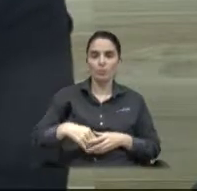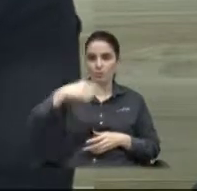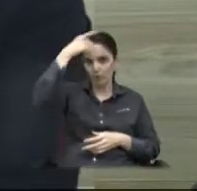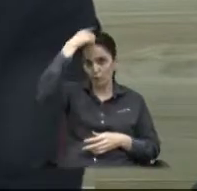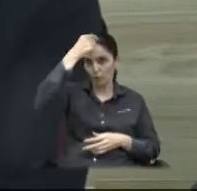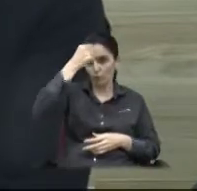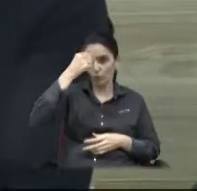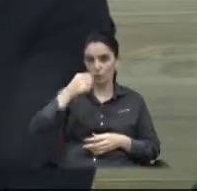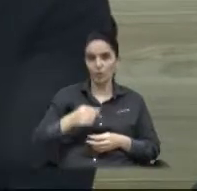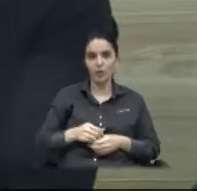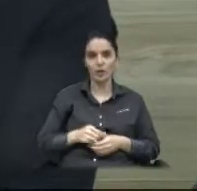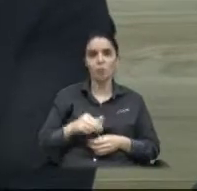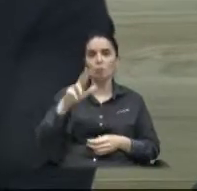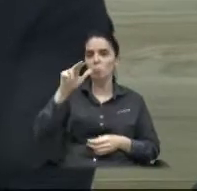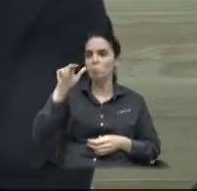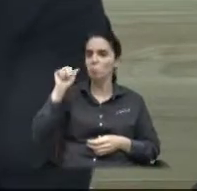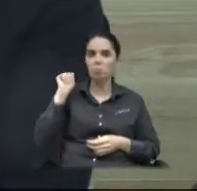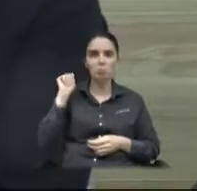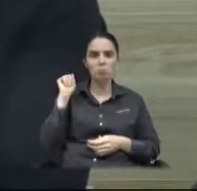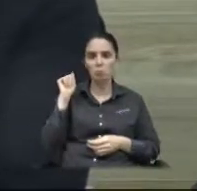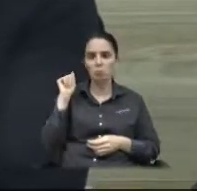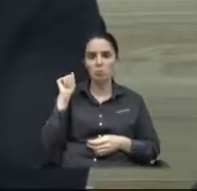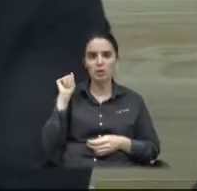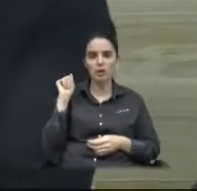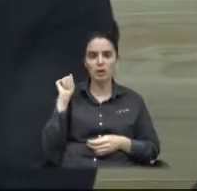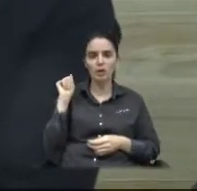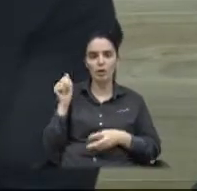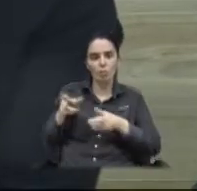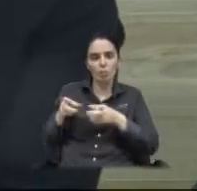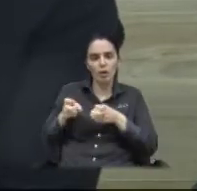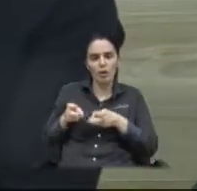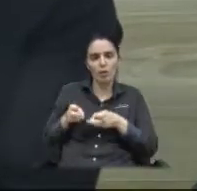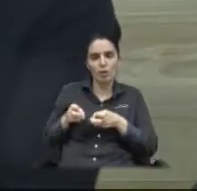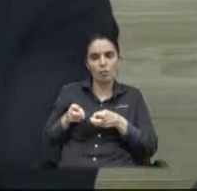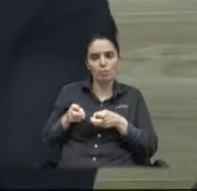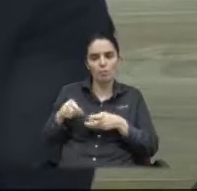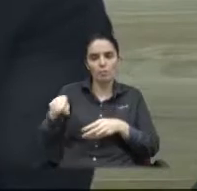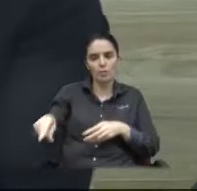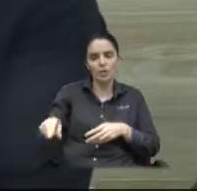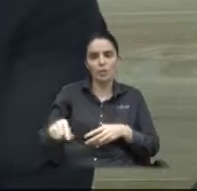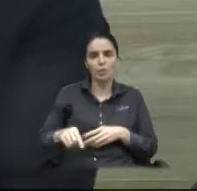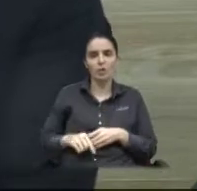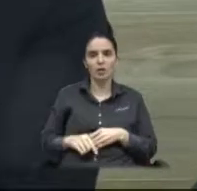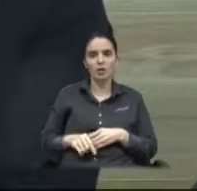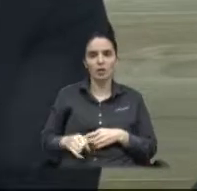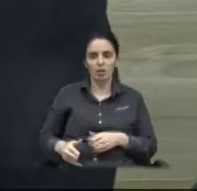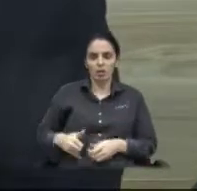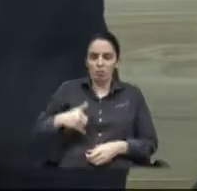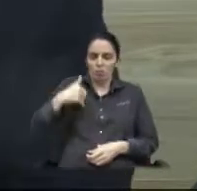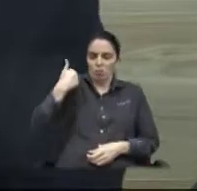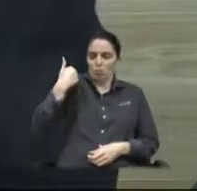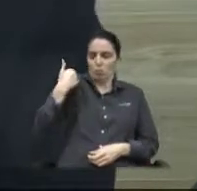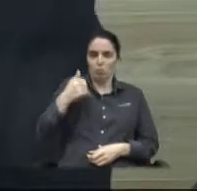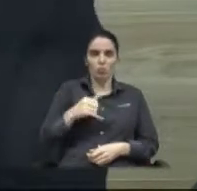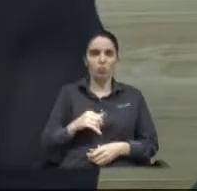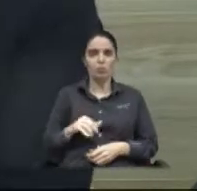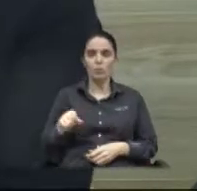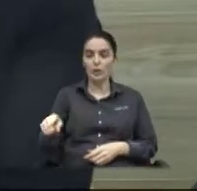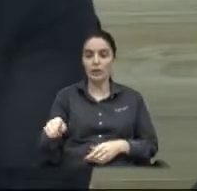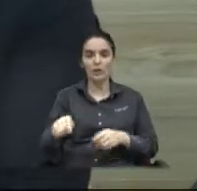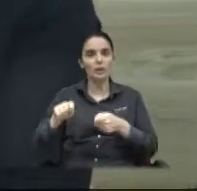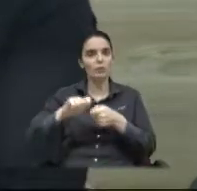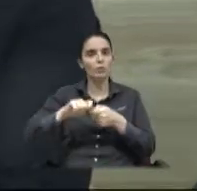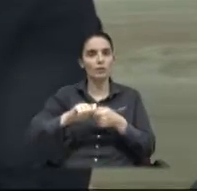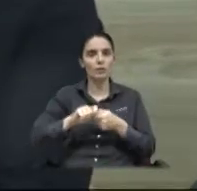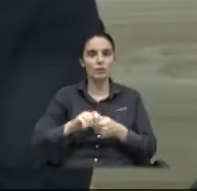nunca se vangloriou de nada. O que a mão direita fazia, a esquerda não ficava fazendo.